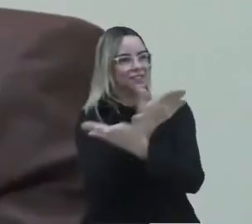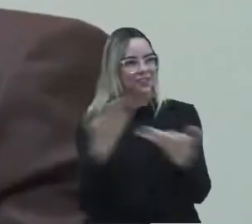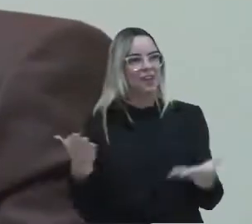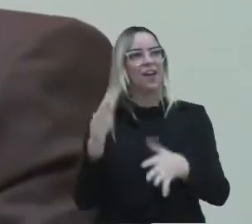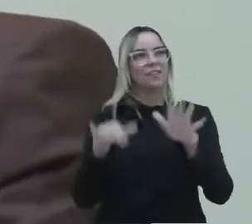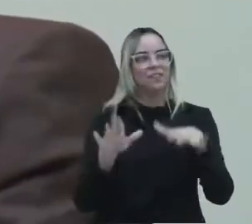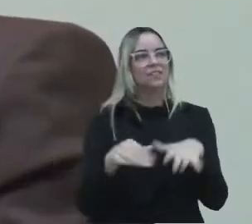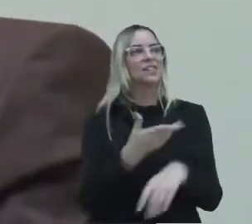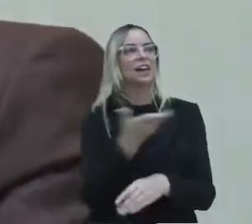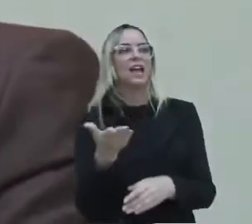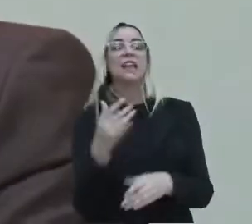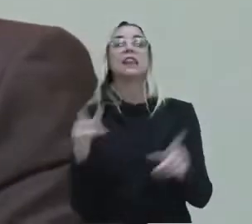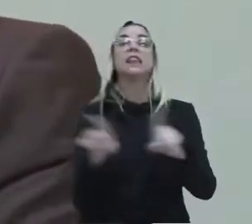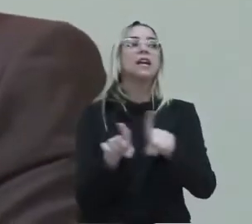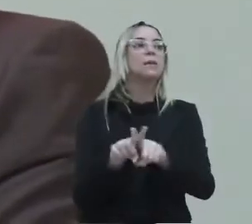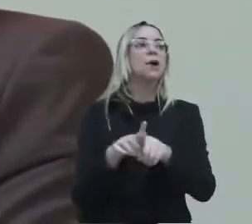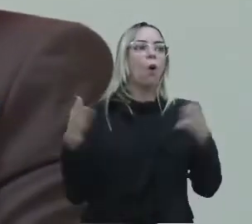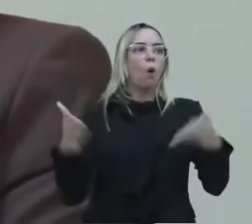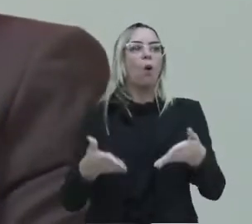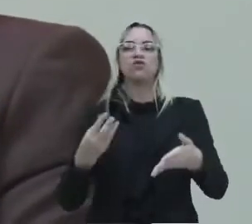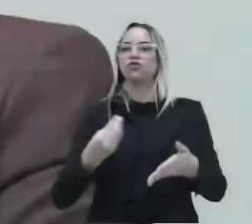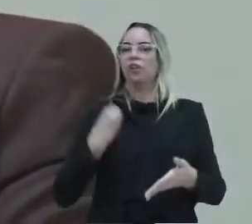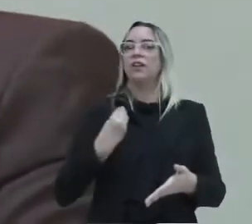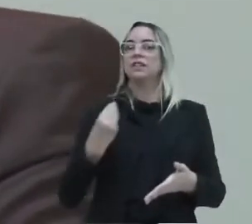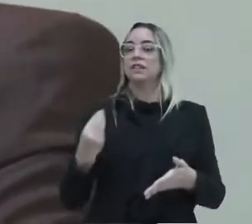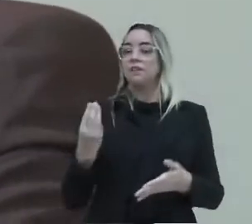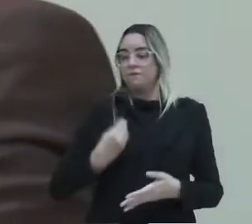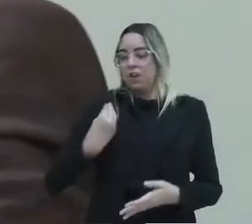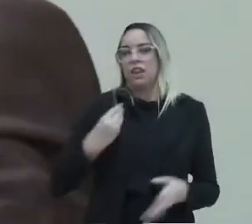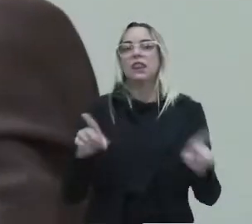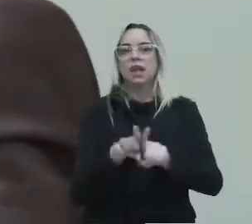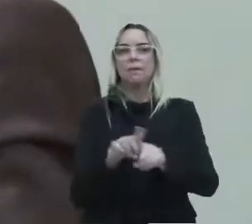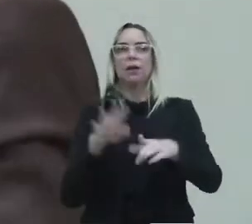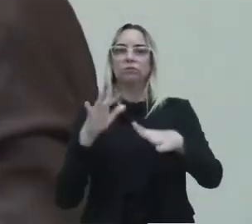saudar todos que nos acompanham aqui de forma presencial e virtual.